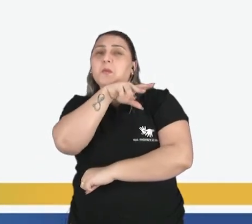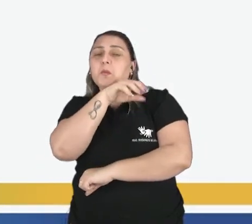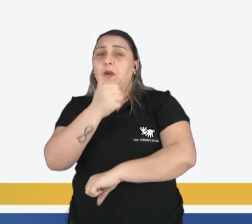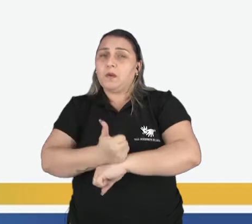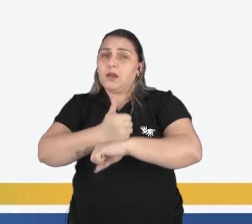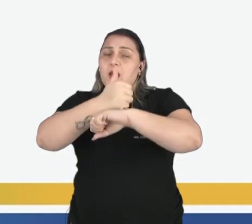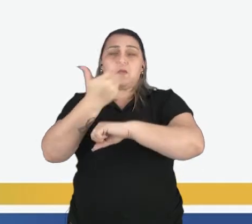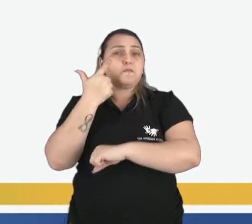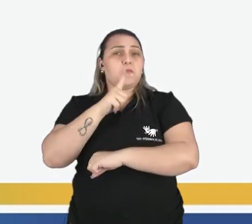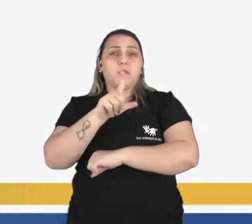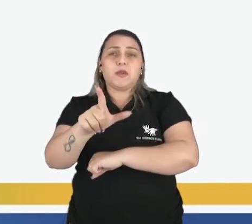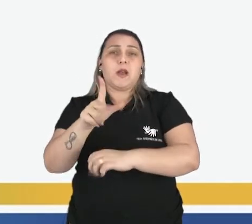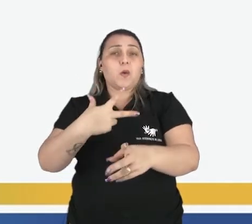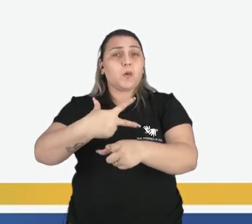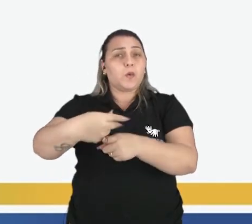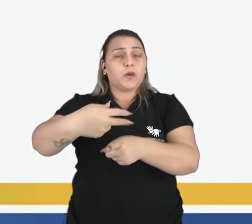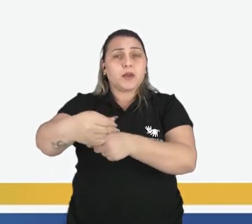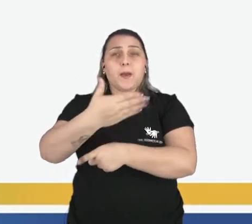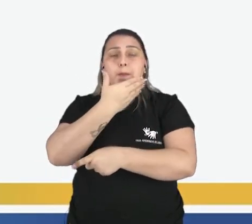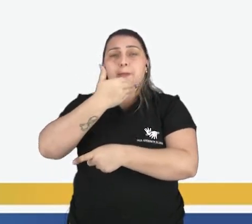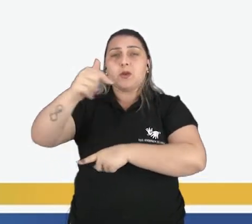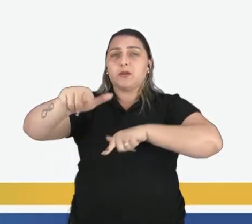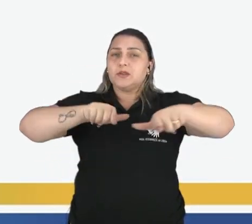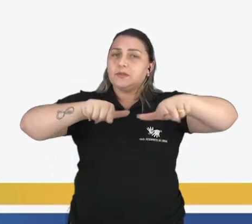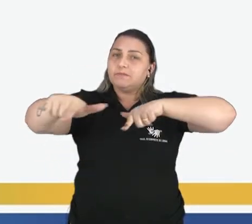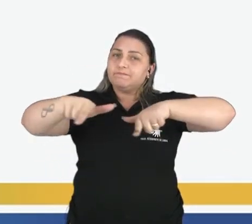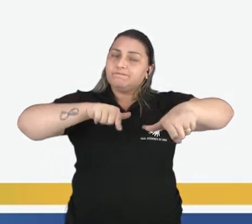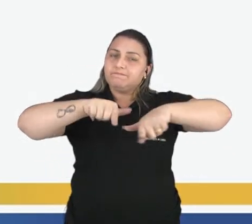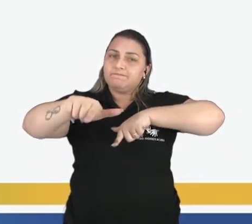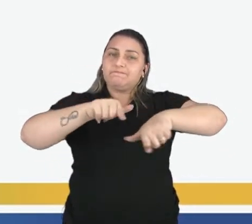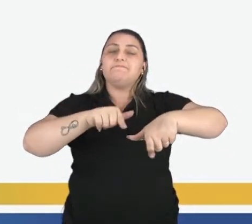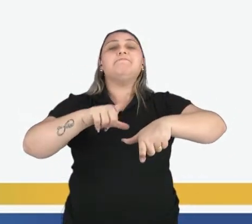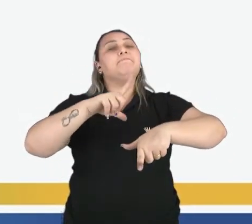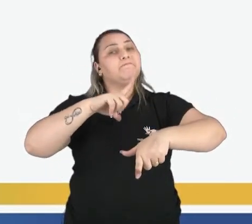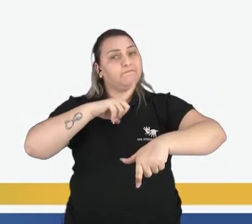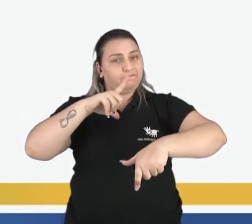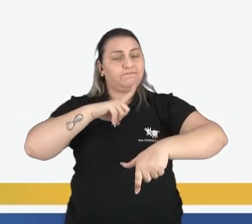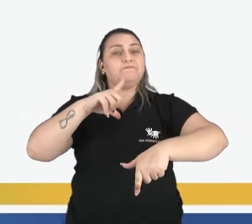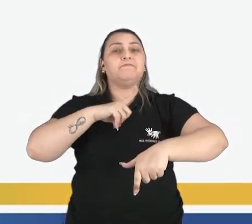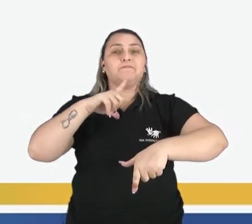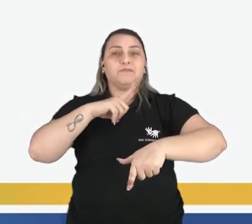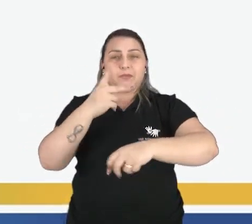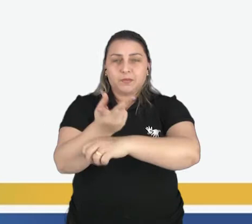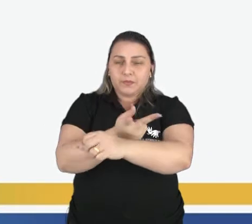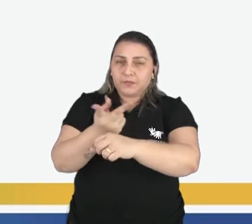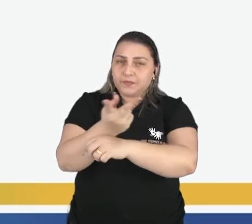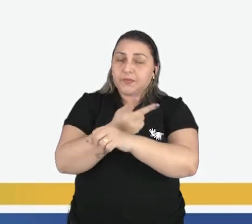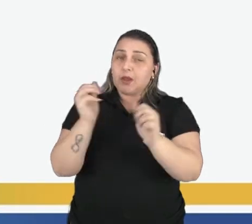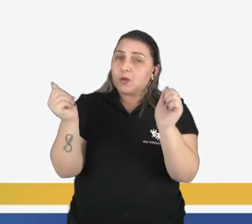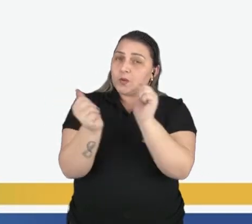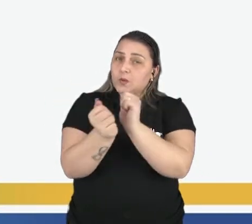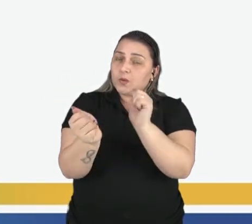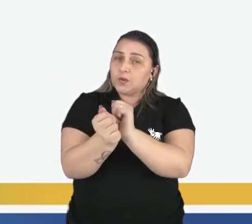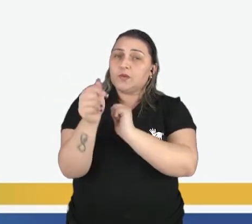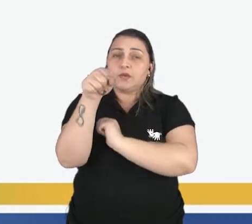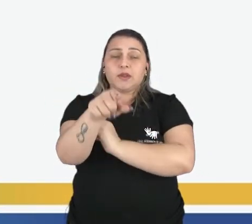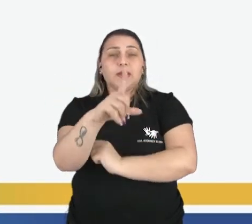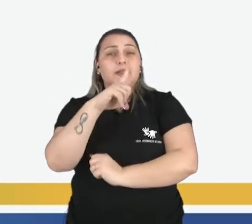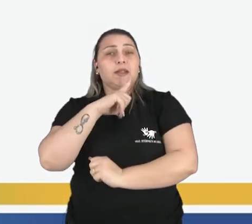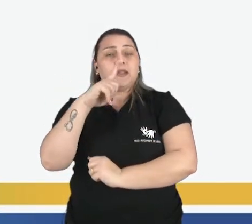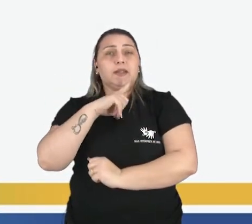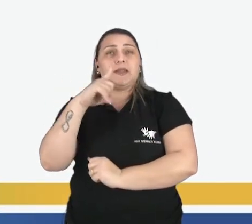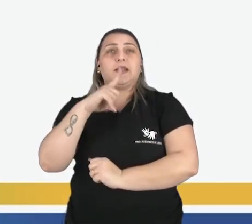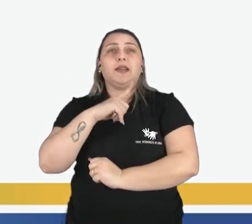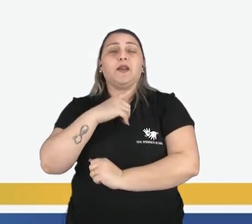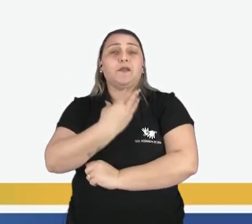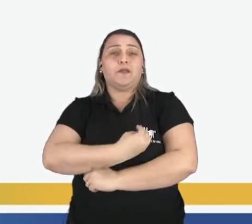não consiga conquistar os melhores empregos que são ofertados e, junto com isso, você tem um